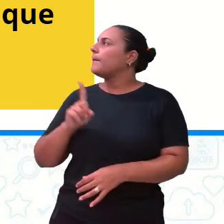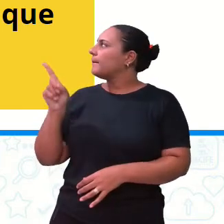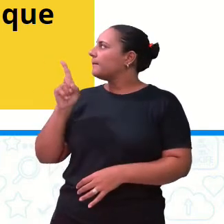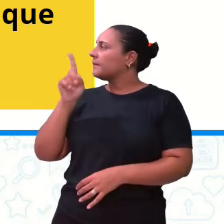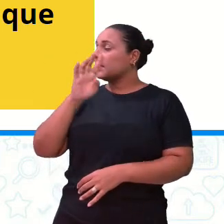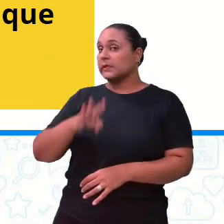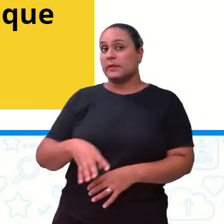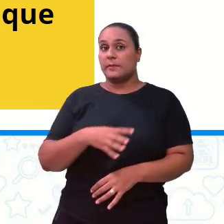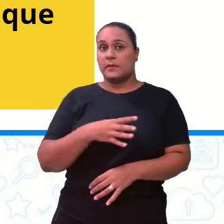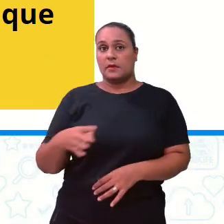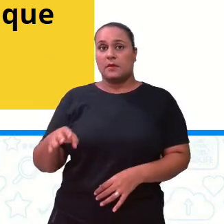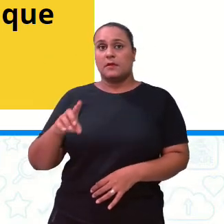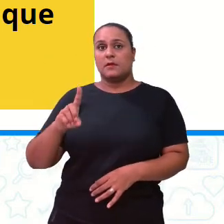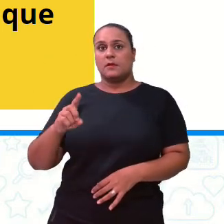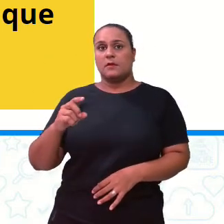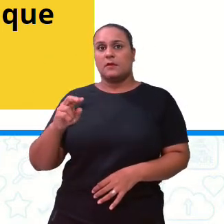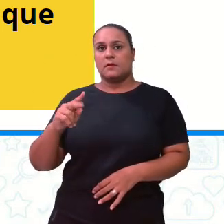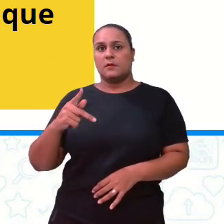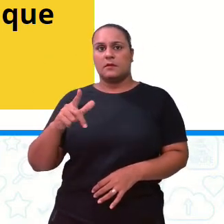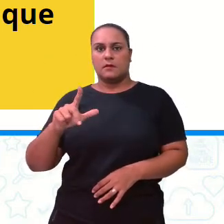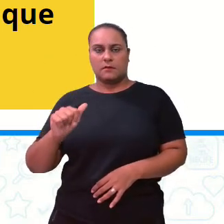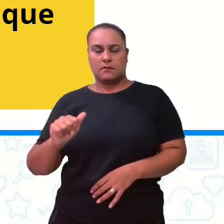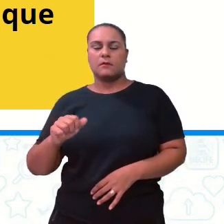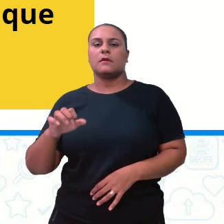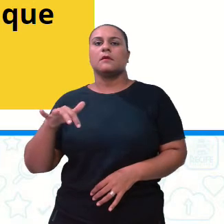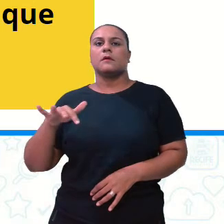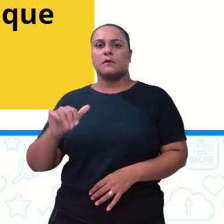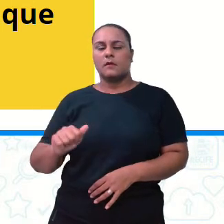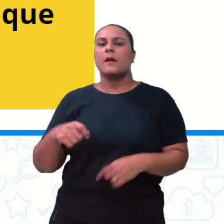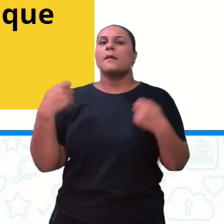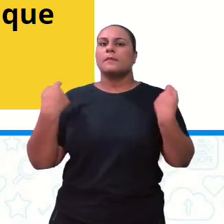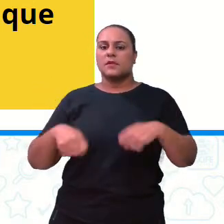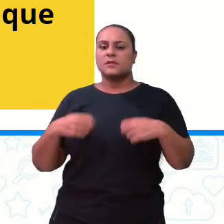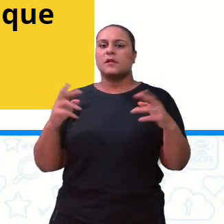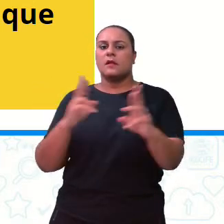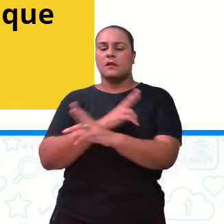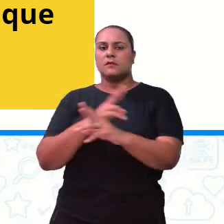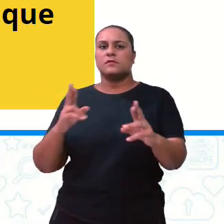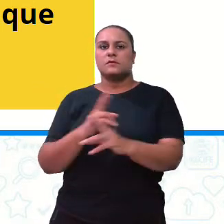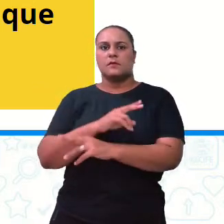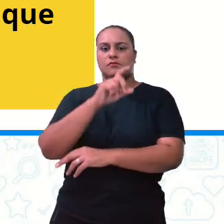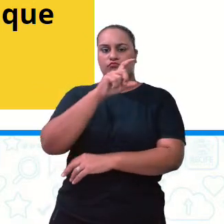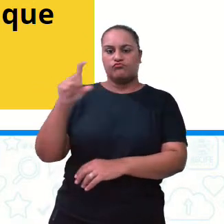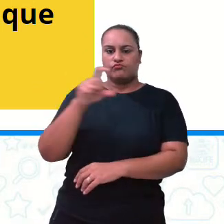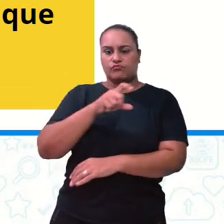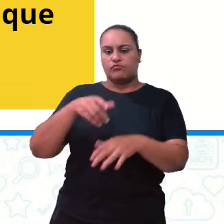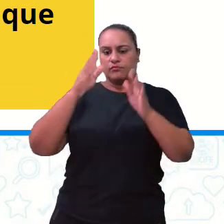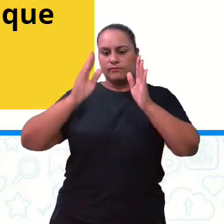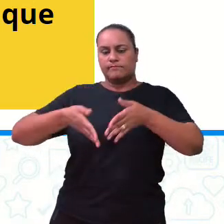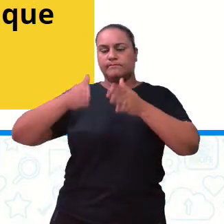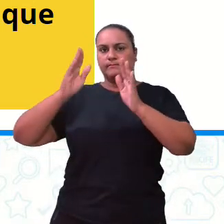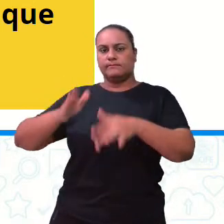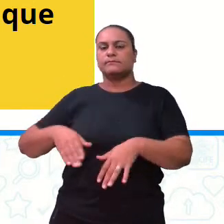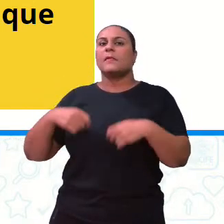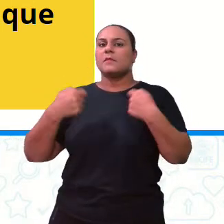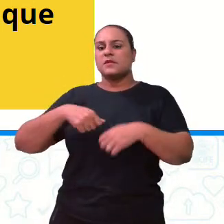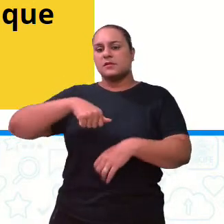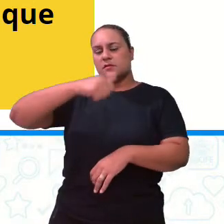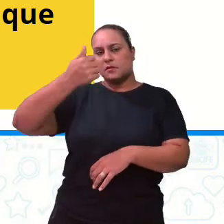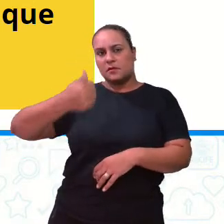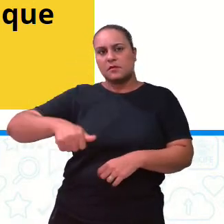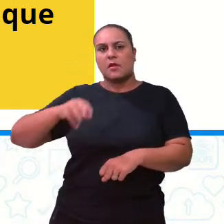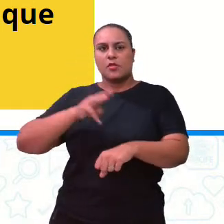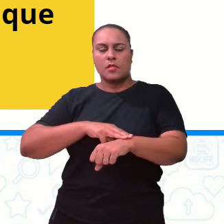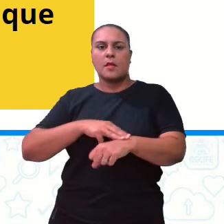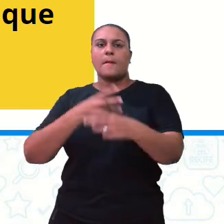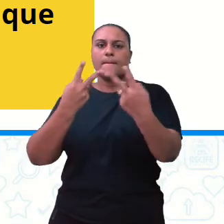entrada, eu preciso estar relacionando linha com coluna, tá certo? E ela deve ser lida justamente na vertical e